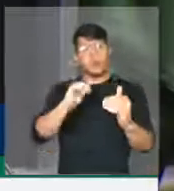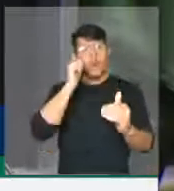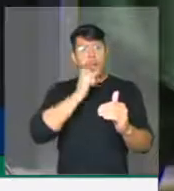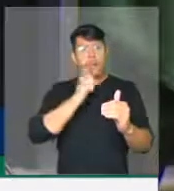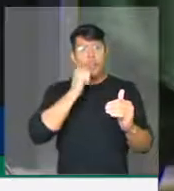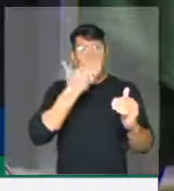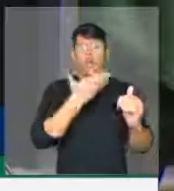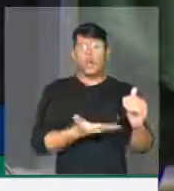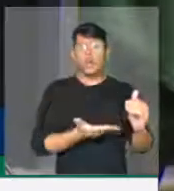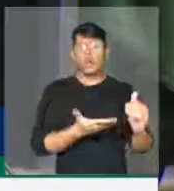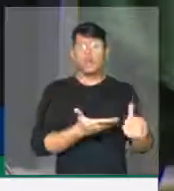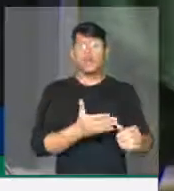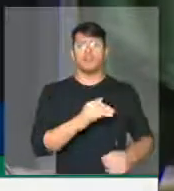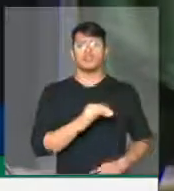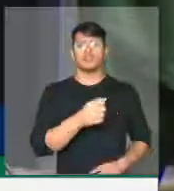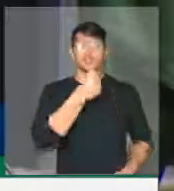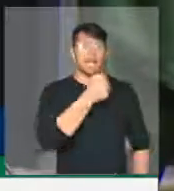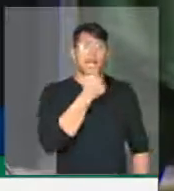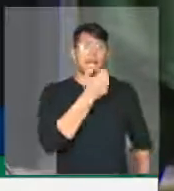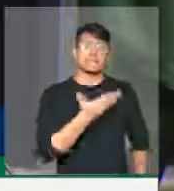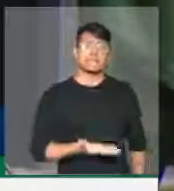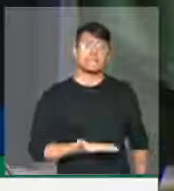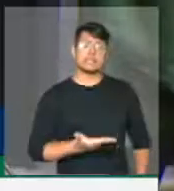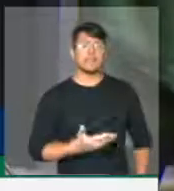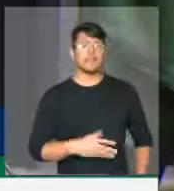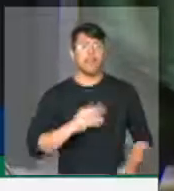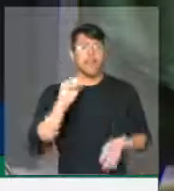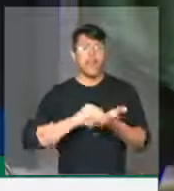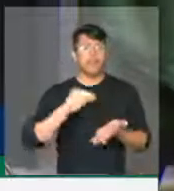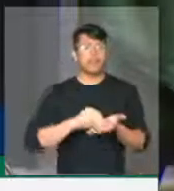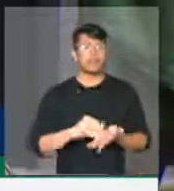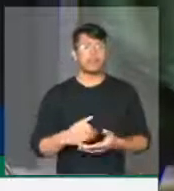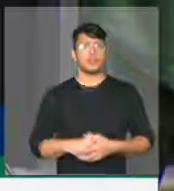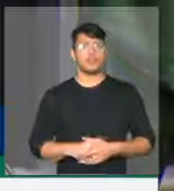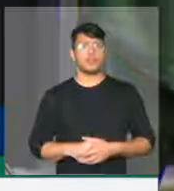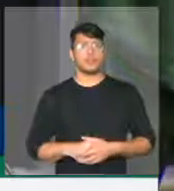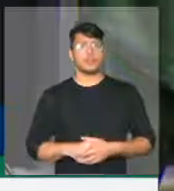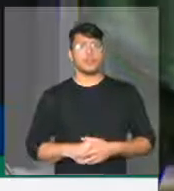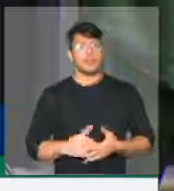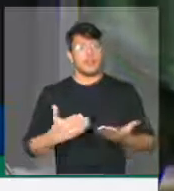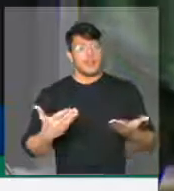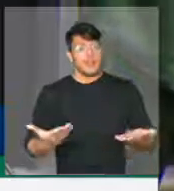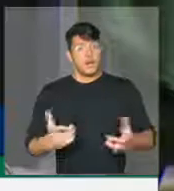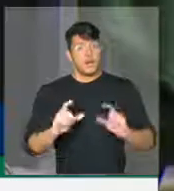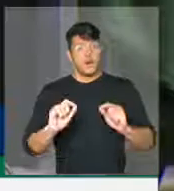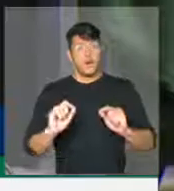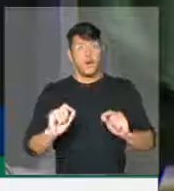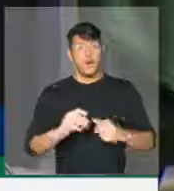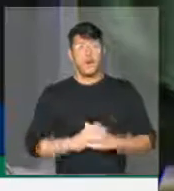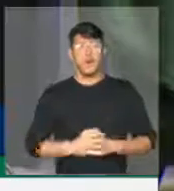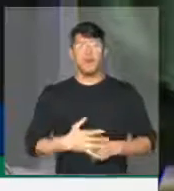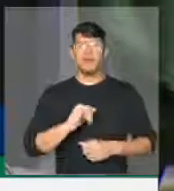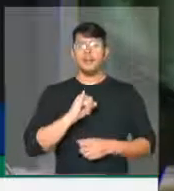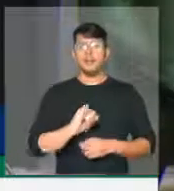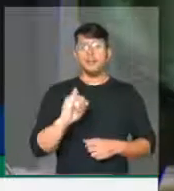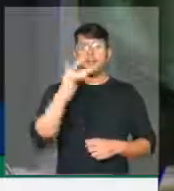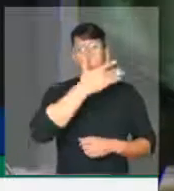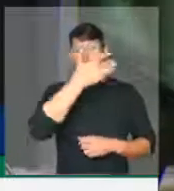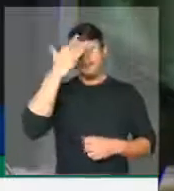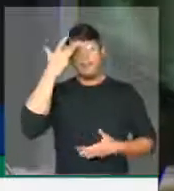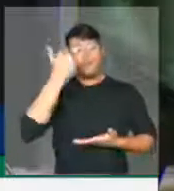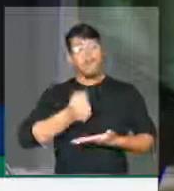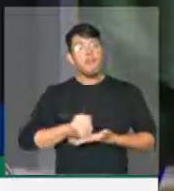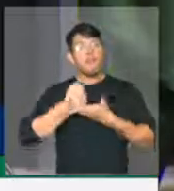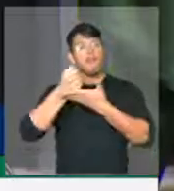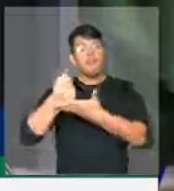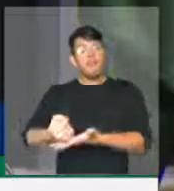maneira agride as mulheres, os jornalistas e todas as famílias do Brasil. É preciso que aqueles que apoiam o presidente